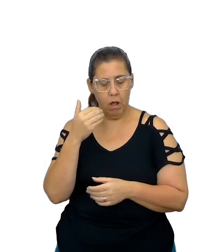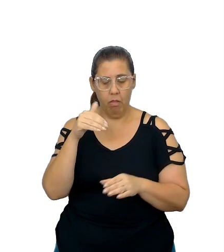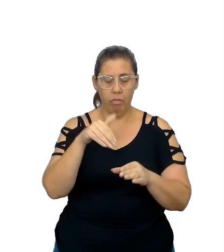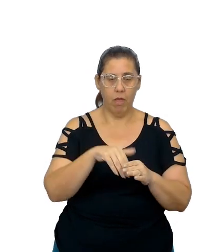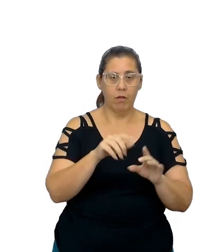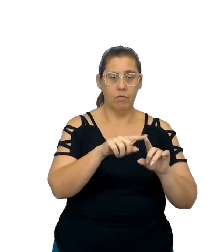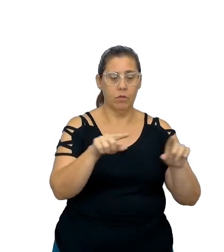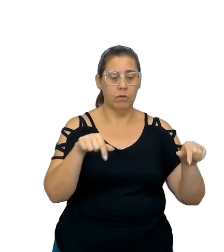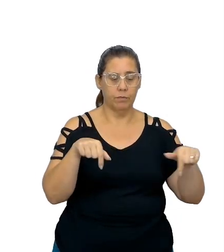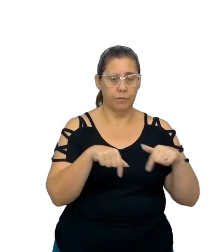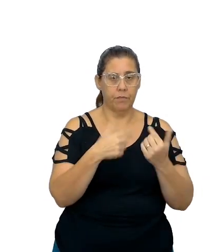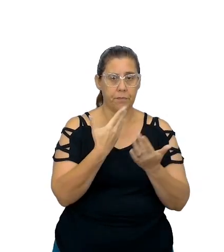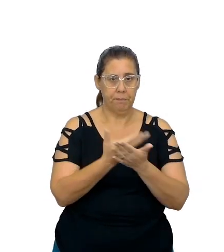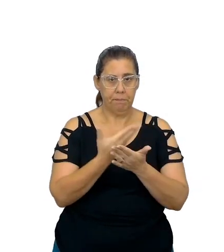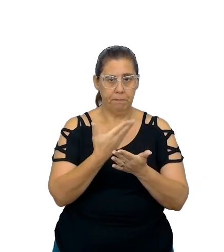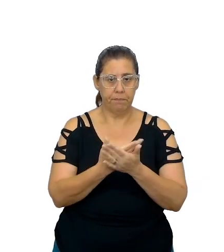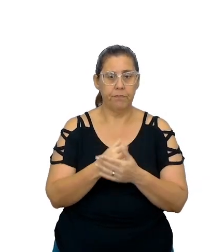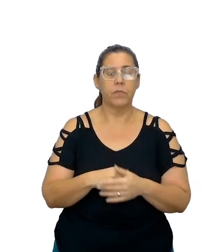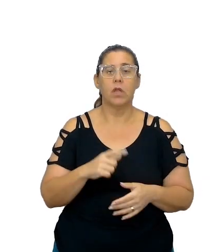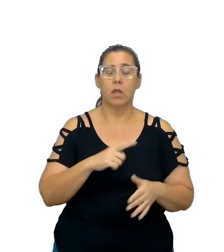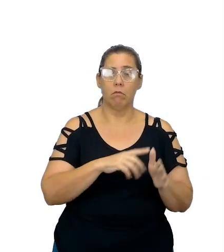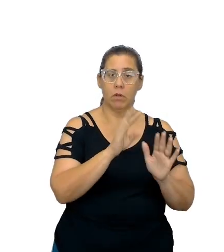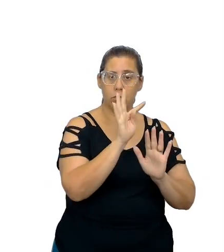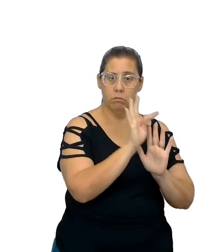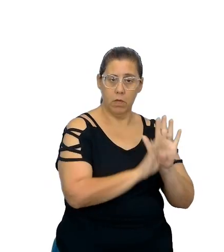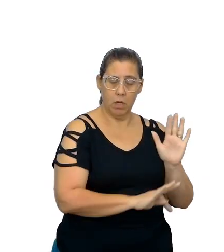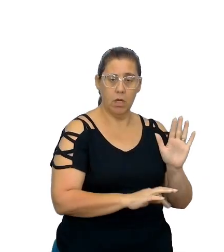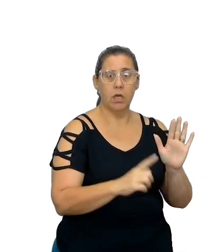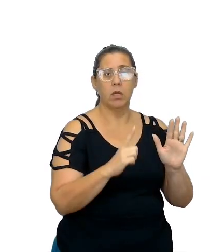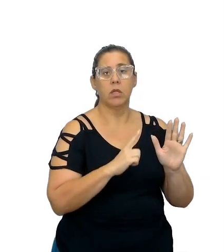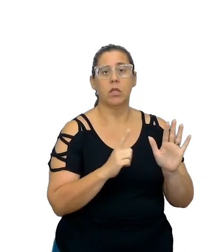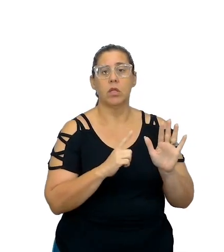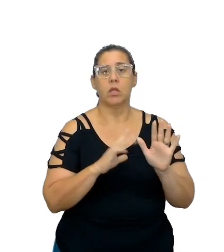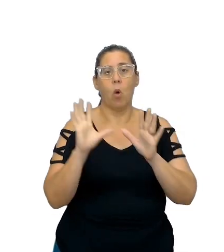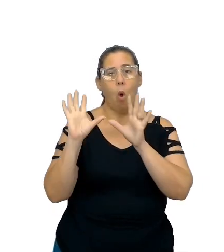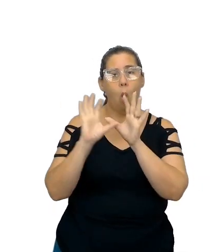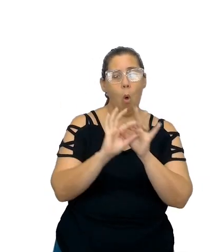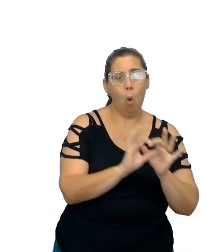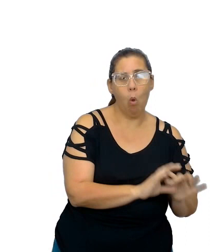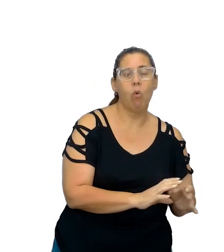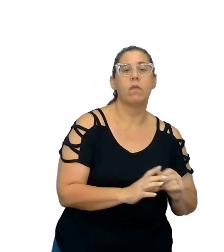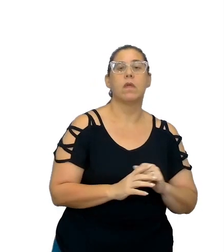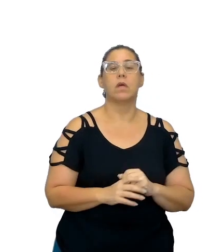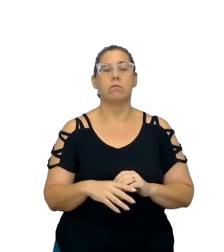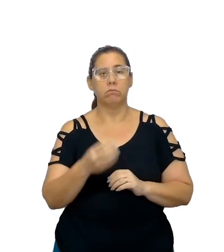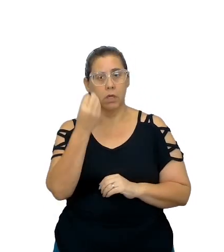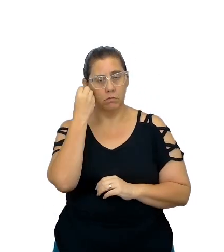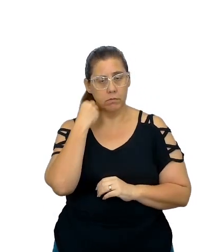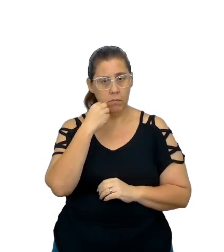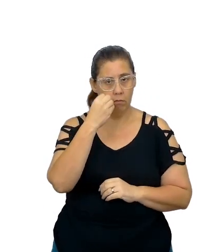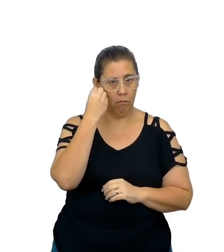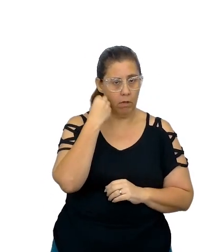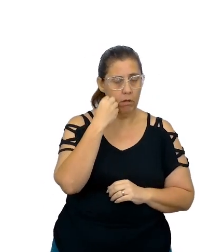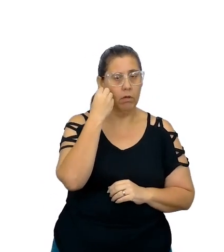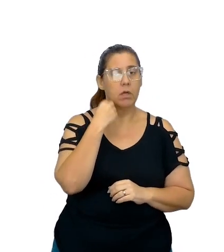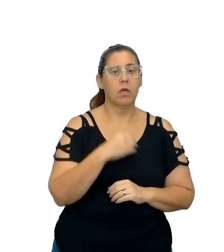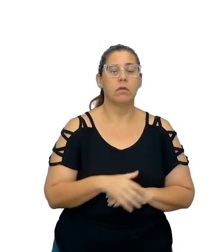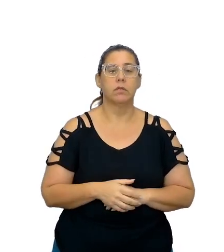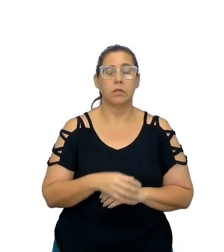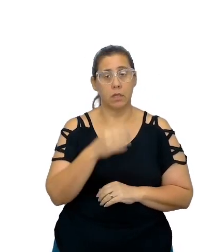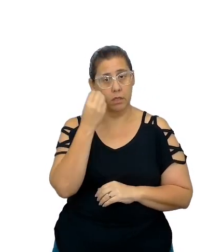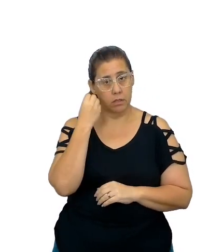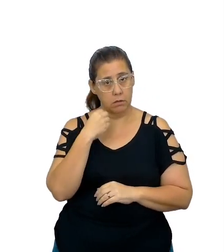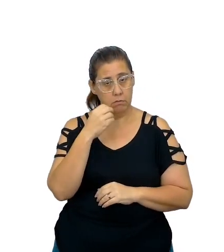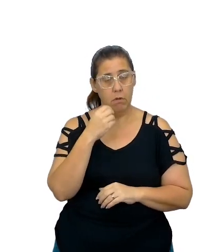de aula, não é? Ele vem com textos, ele vem com contextos, ele vem com experiências, e essas